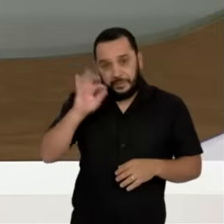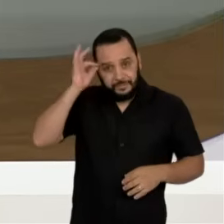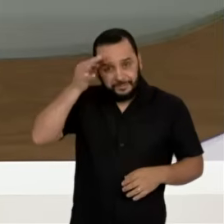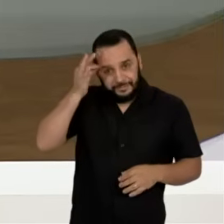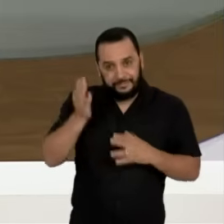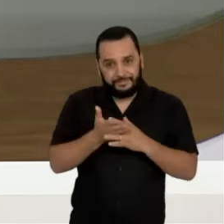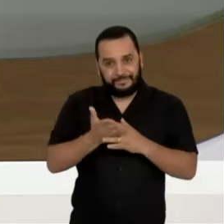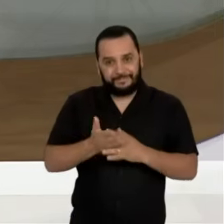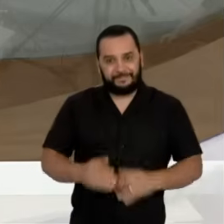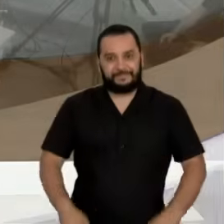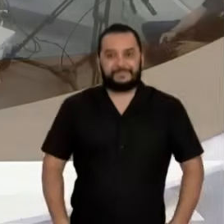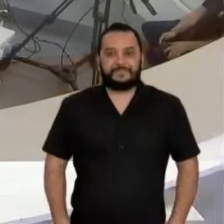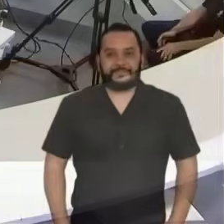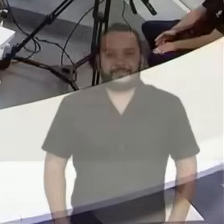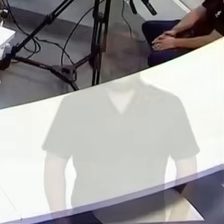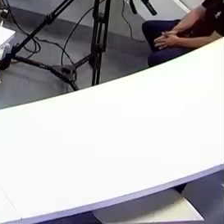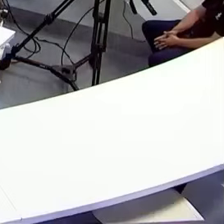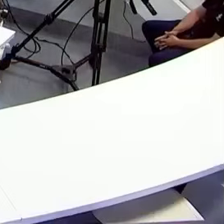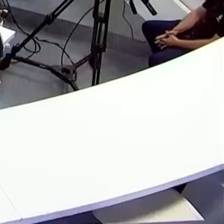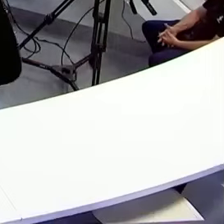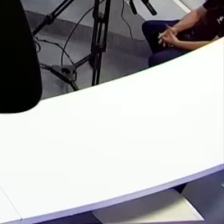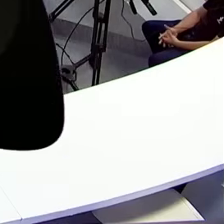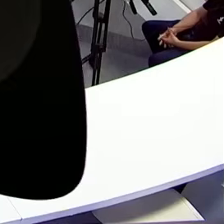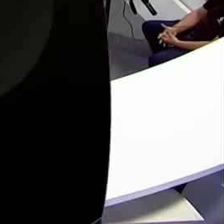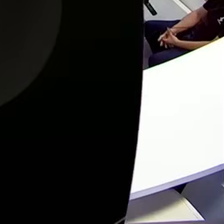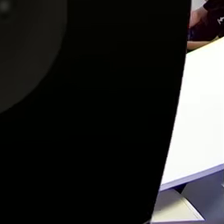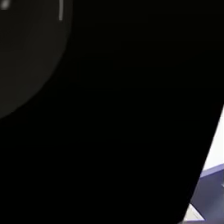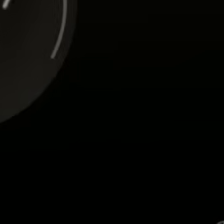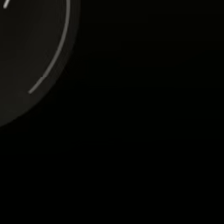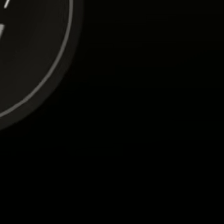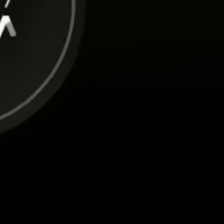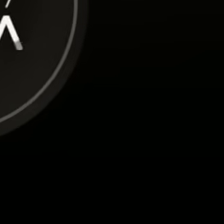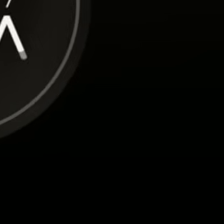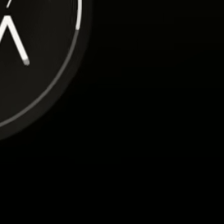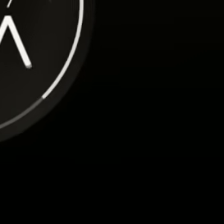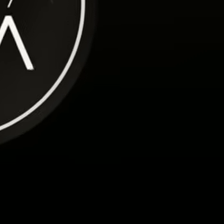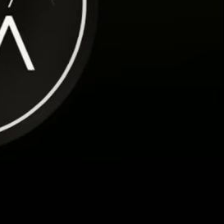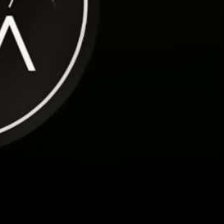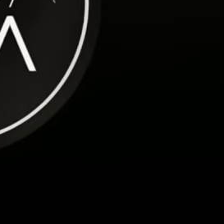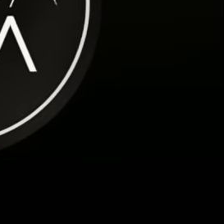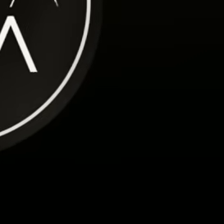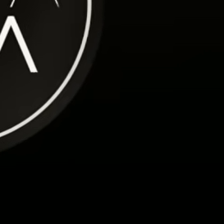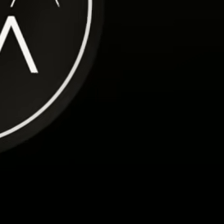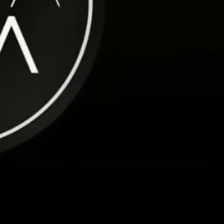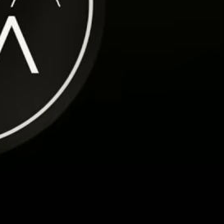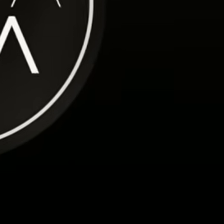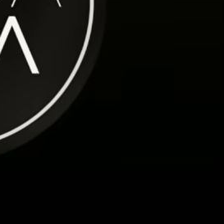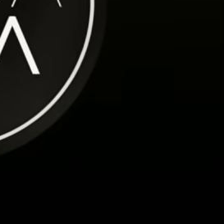fica com a gente.